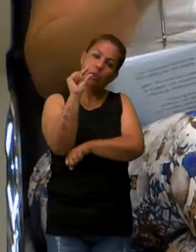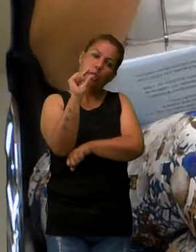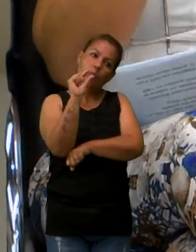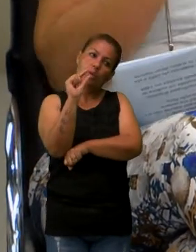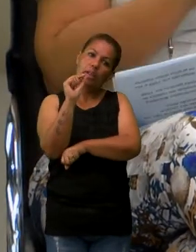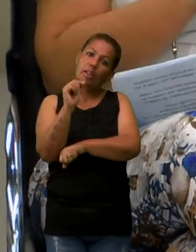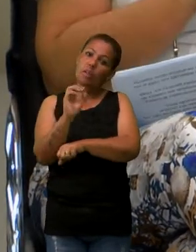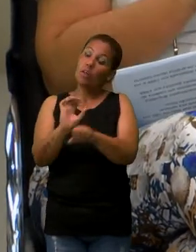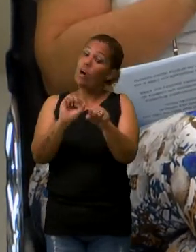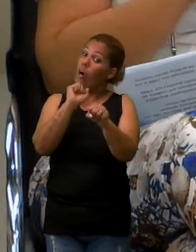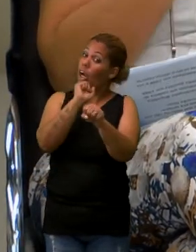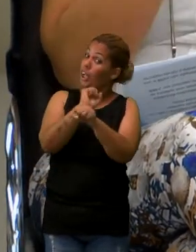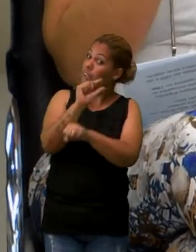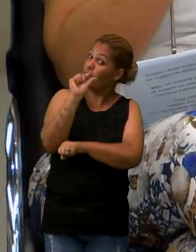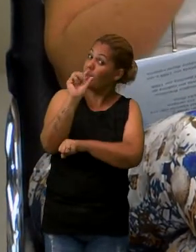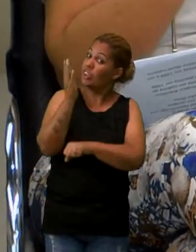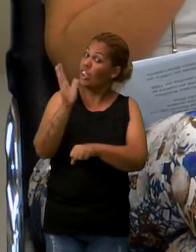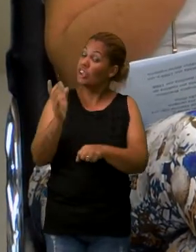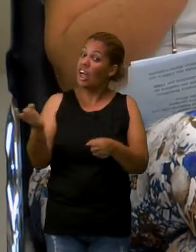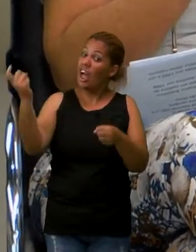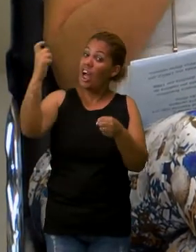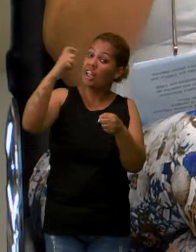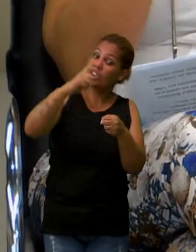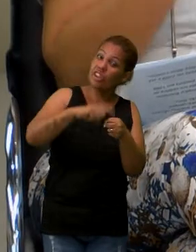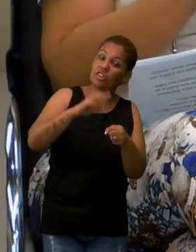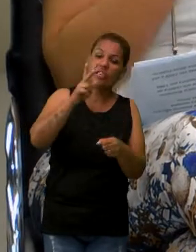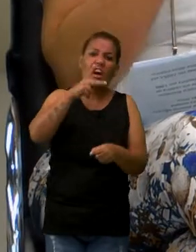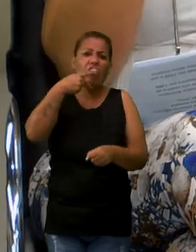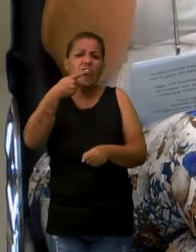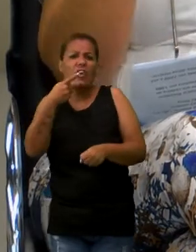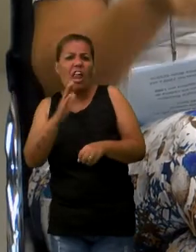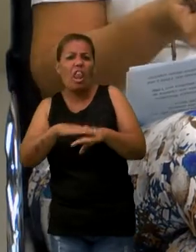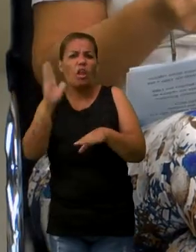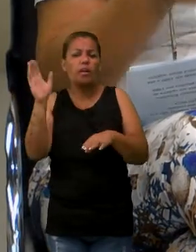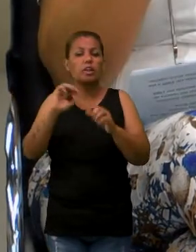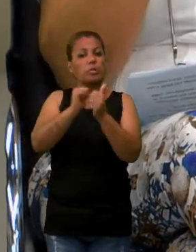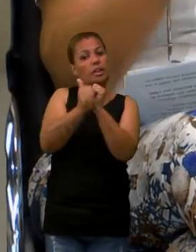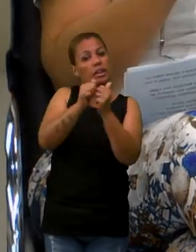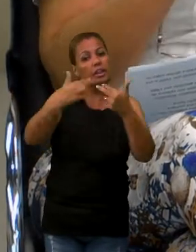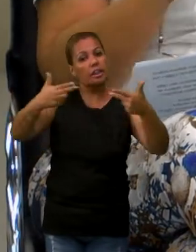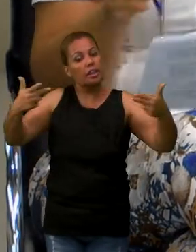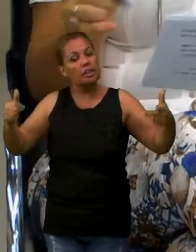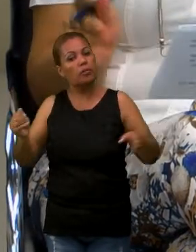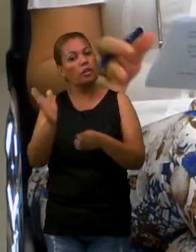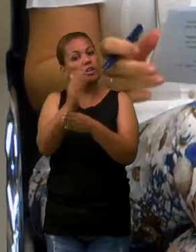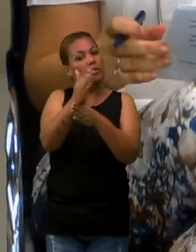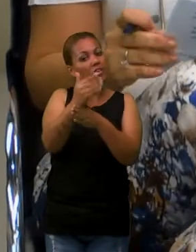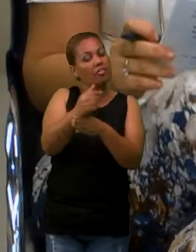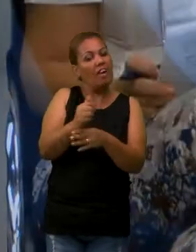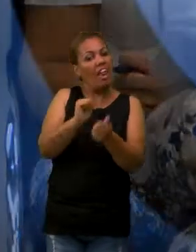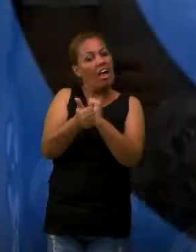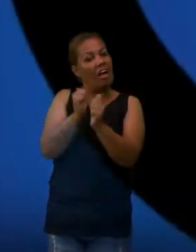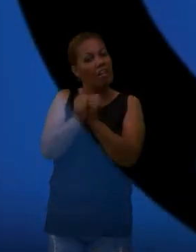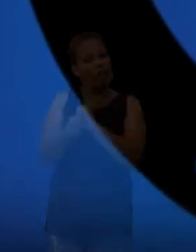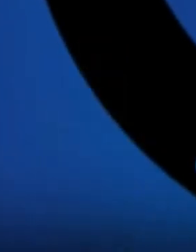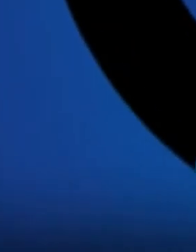não saiam daí voltamos já já falando mais sobre esporte sobre a vela adaptada